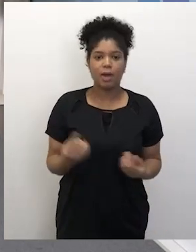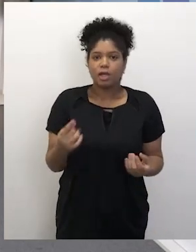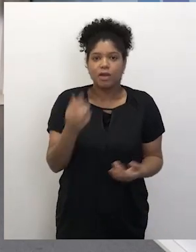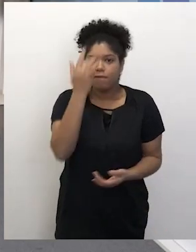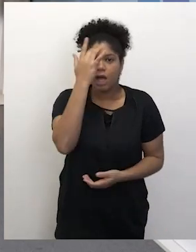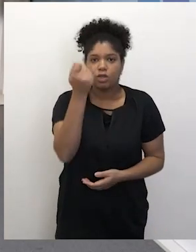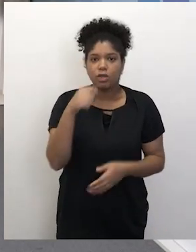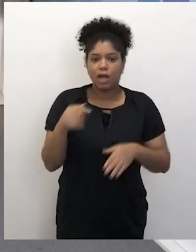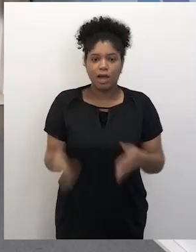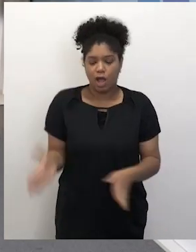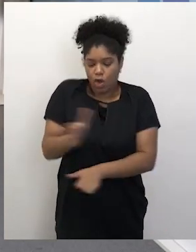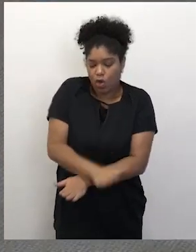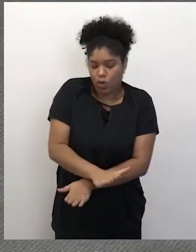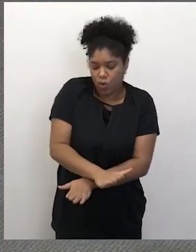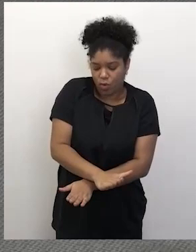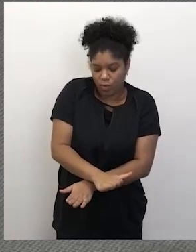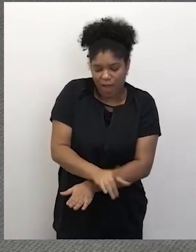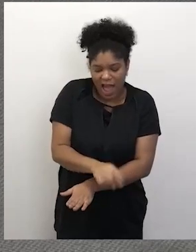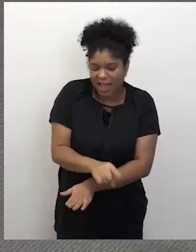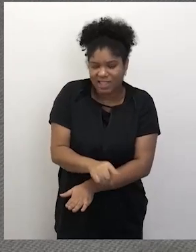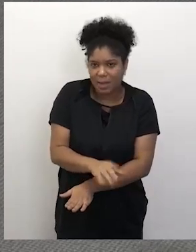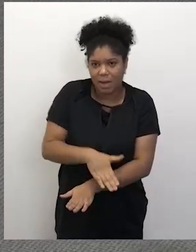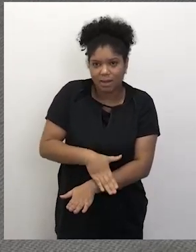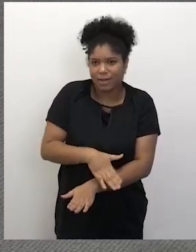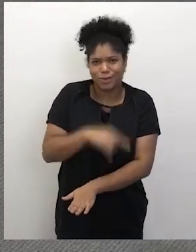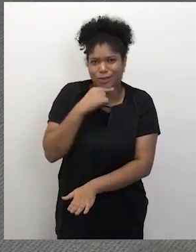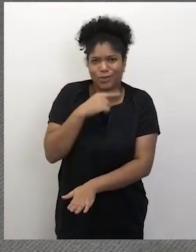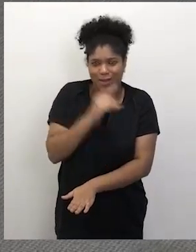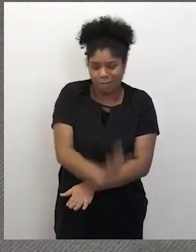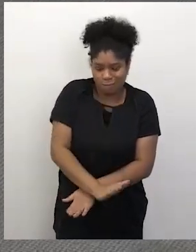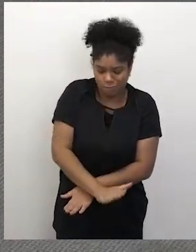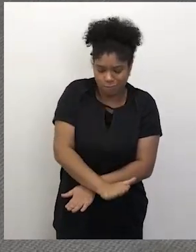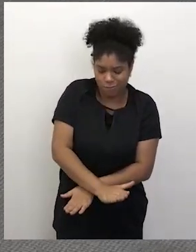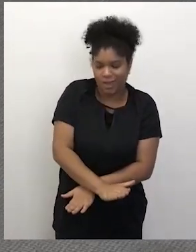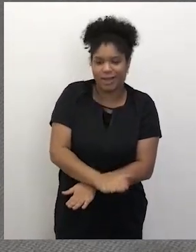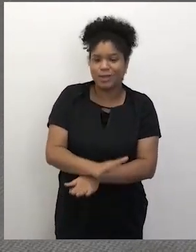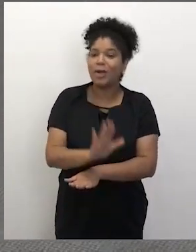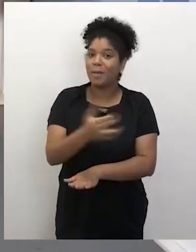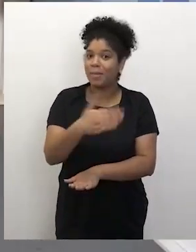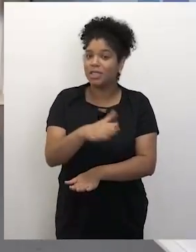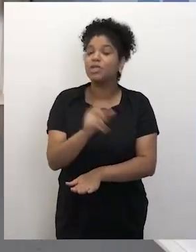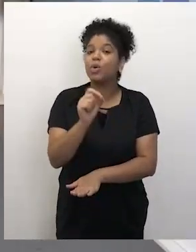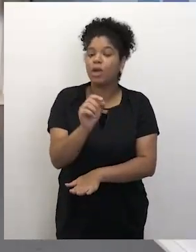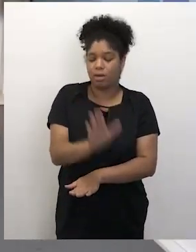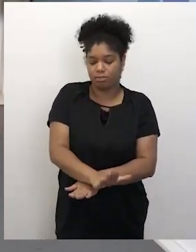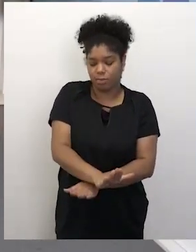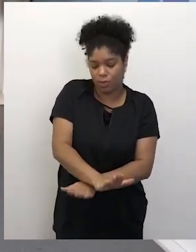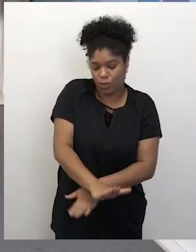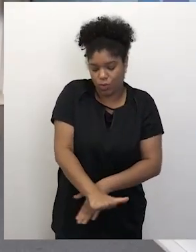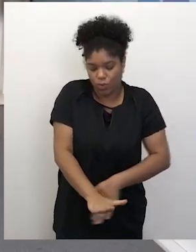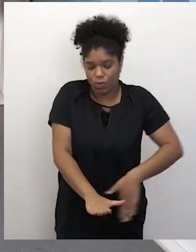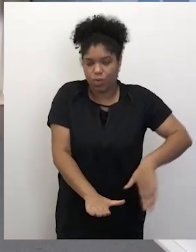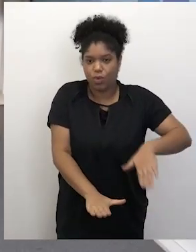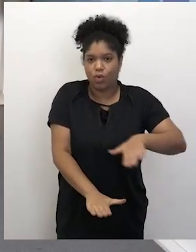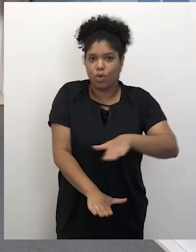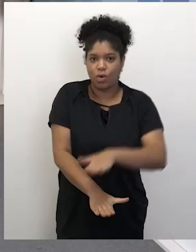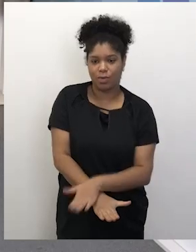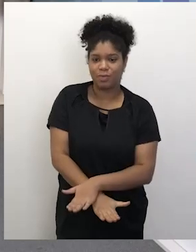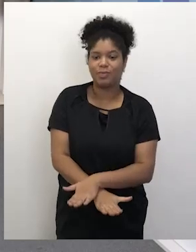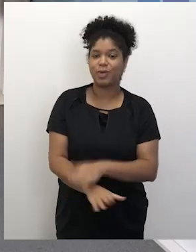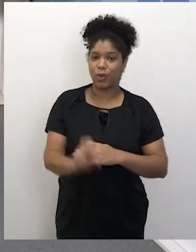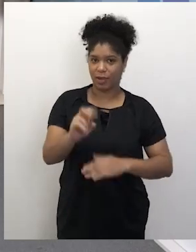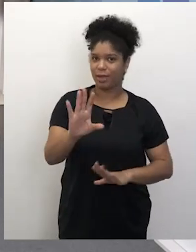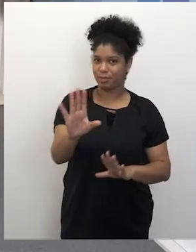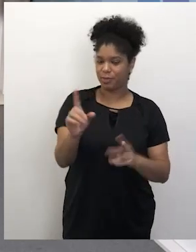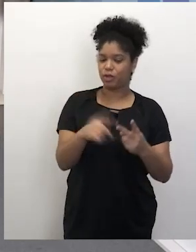perna assim, ó, como que eu vou levar essa aqui pra trás? Não. Não vai, ó. Não vai. É a que tá atrás já. Beleza? Beleza. Foi, Mara? Foi.